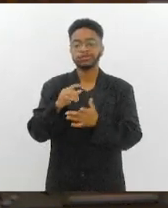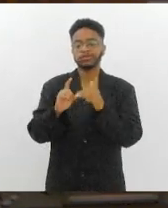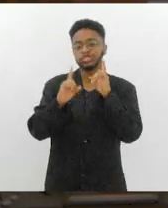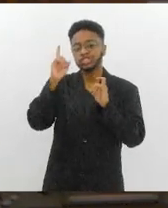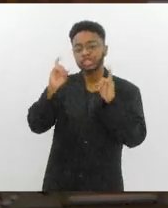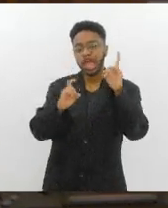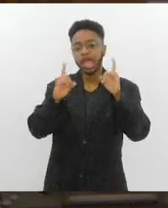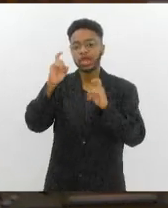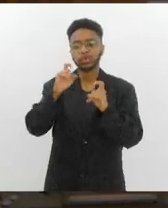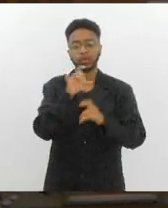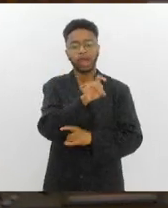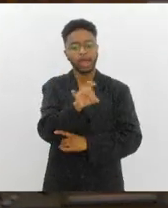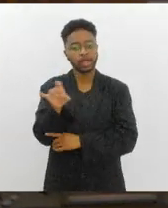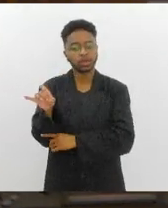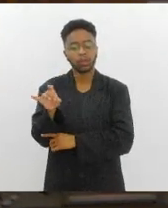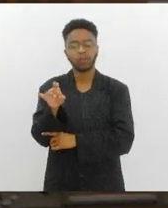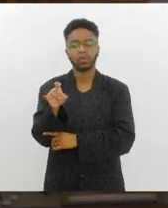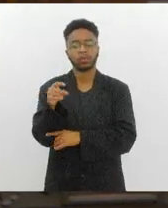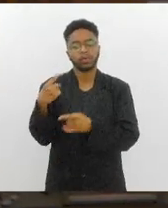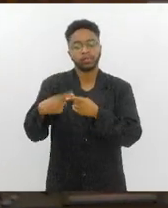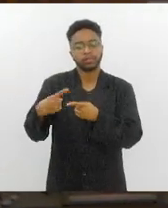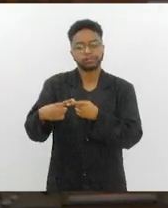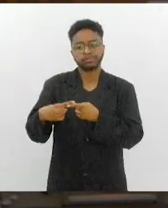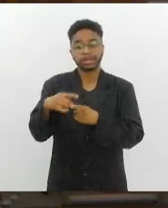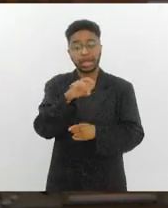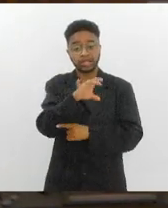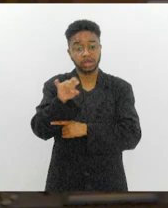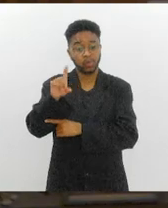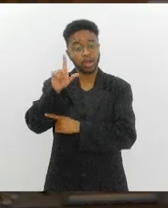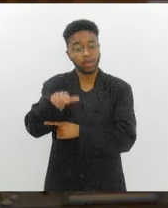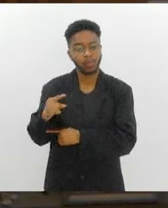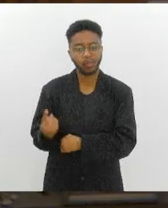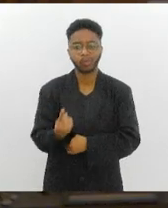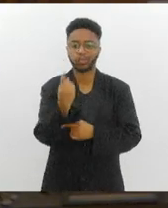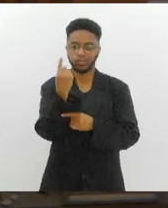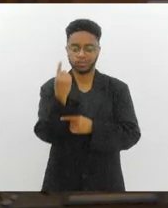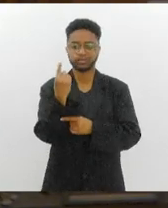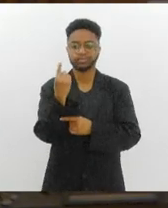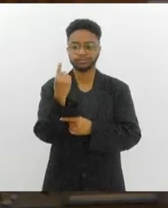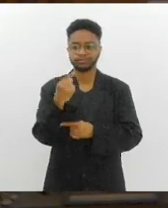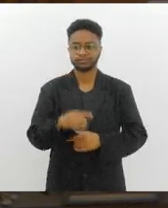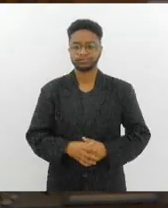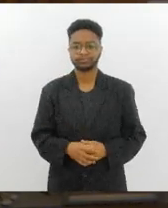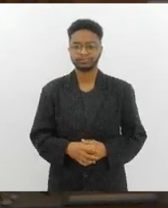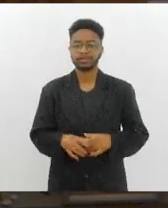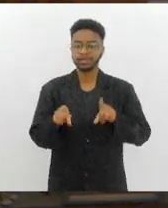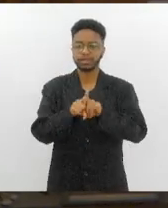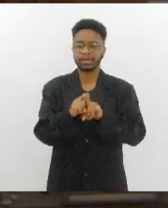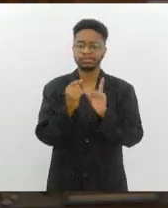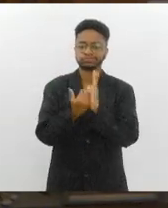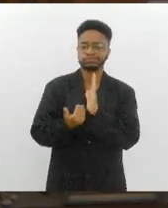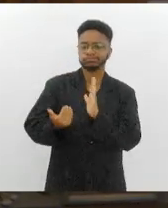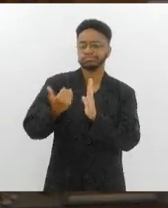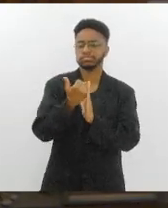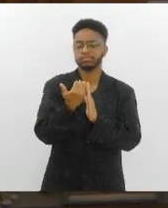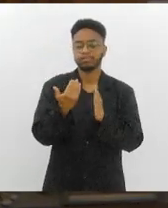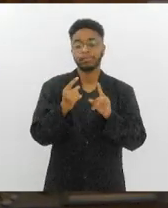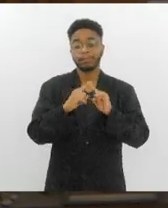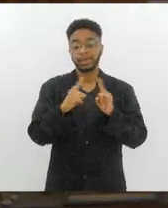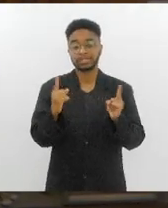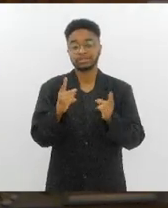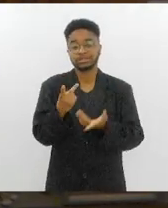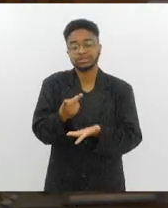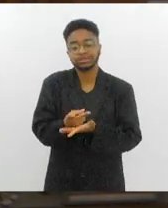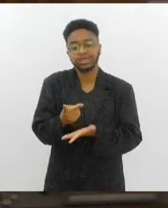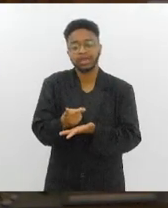cada um, que cada um é único e gigante. E cada vez